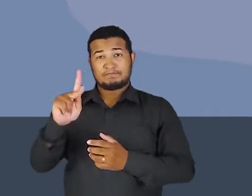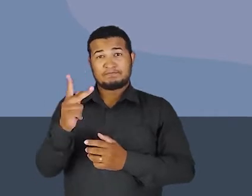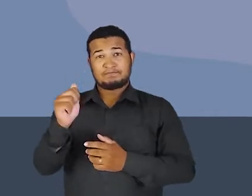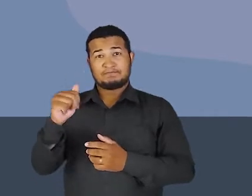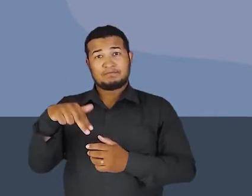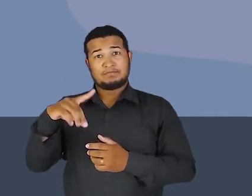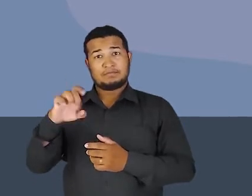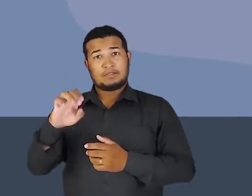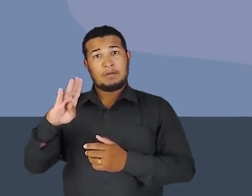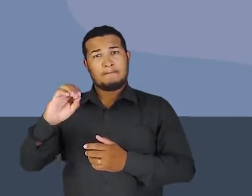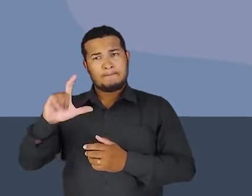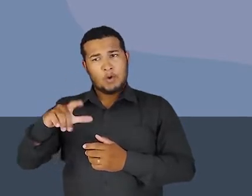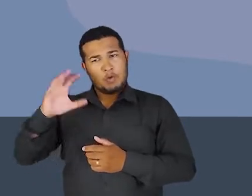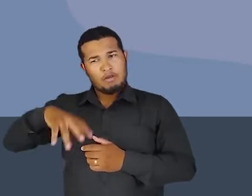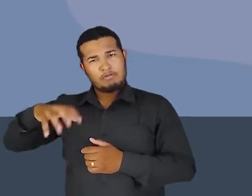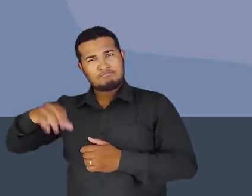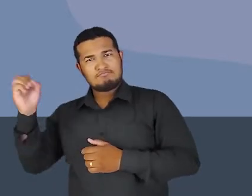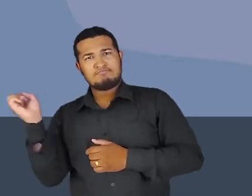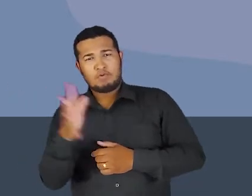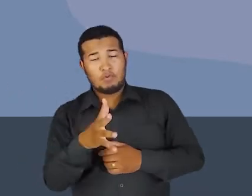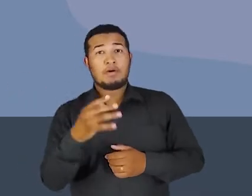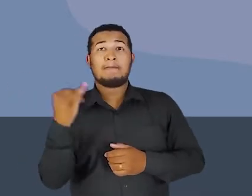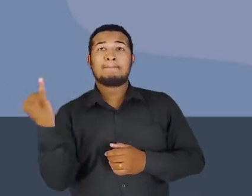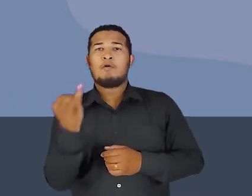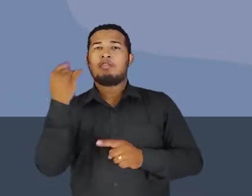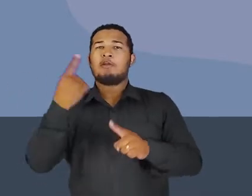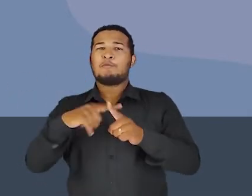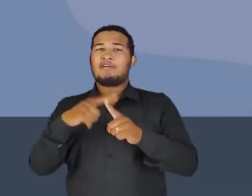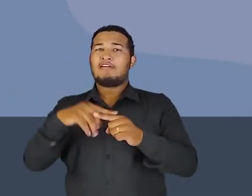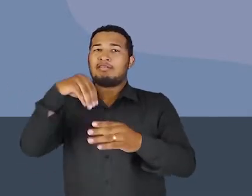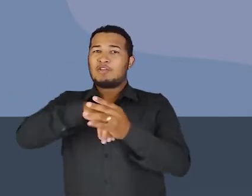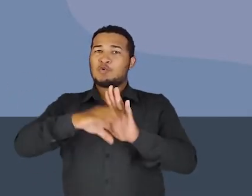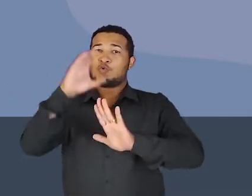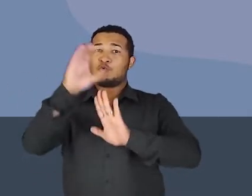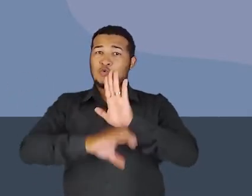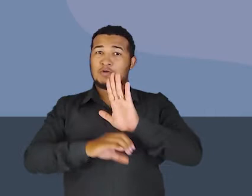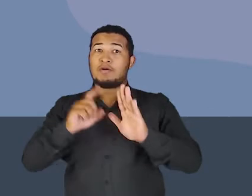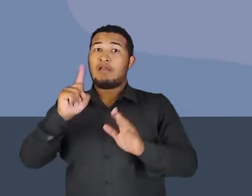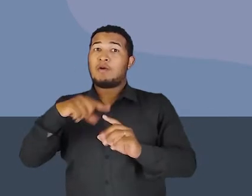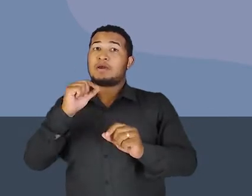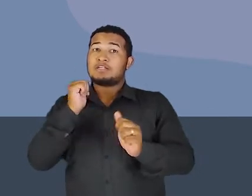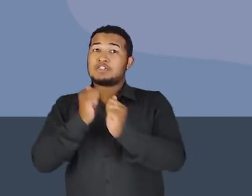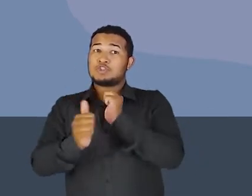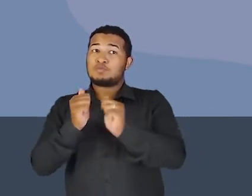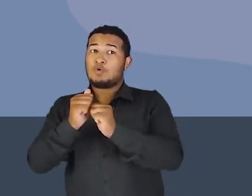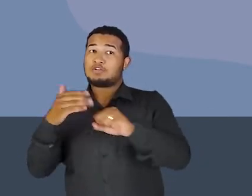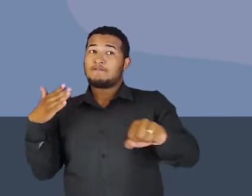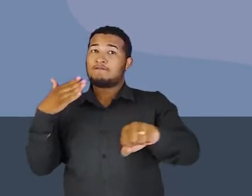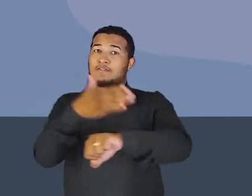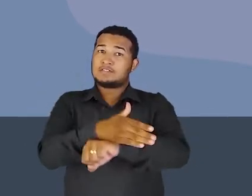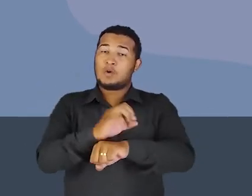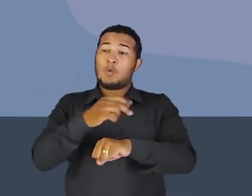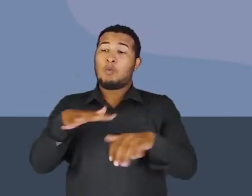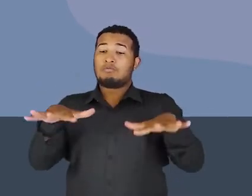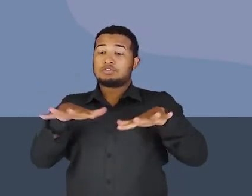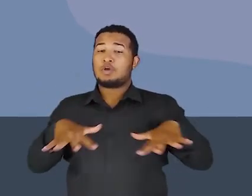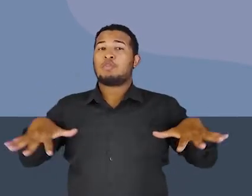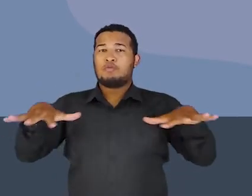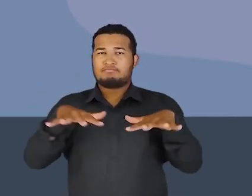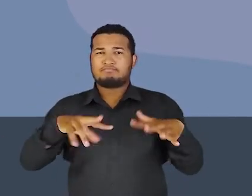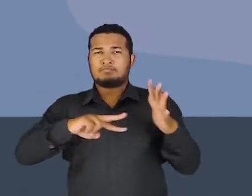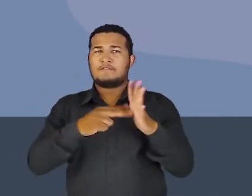gente frisar, porque dentro do currículo do Estado, o handebol está como esporte de invasão ou territorial, que significa um conjunto